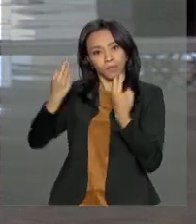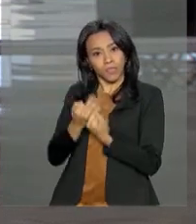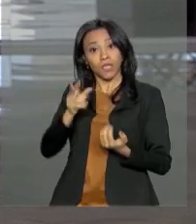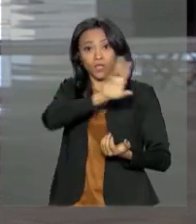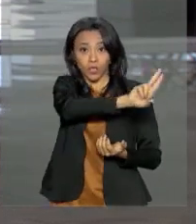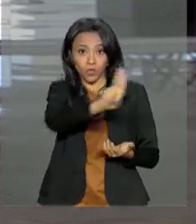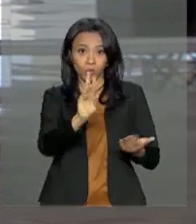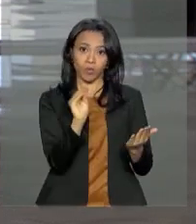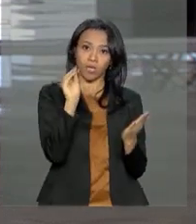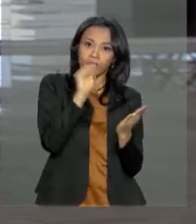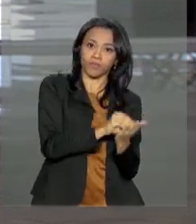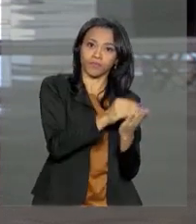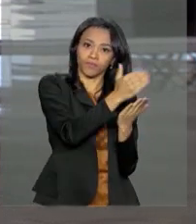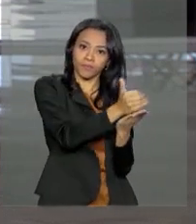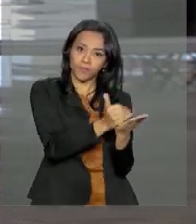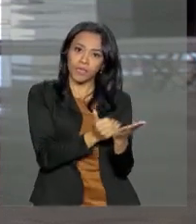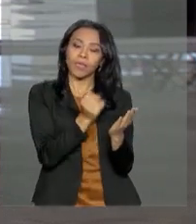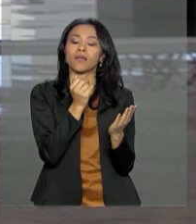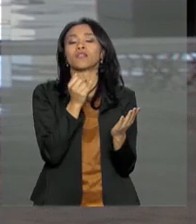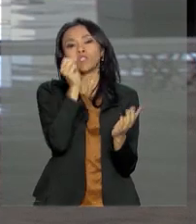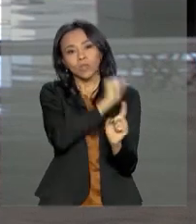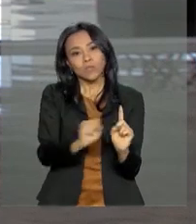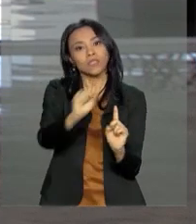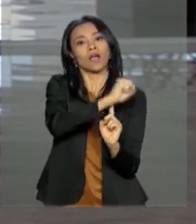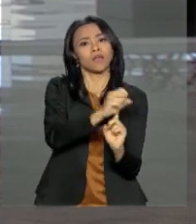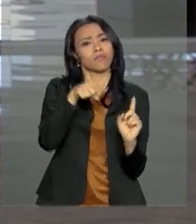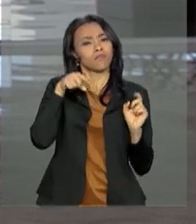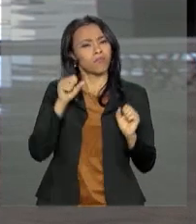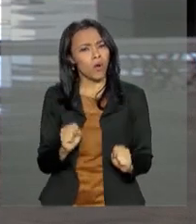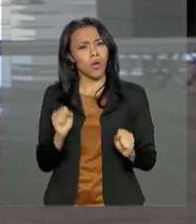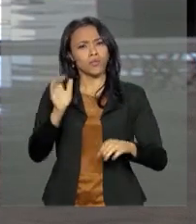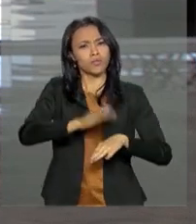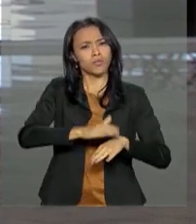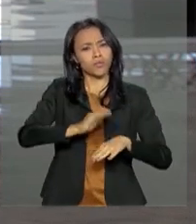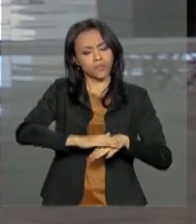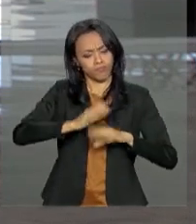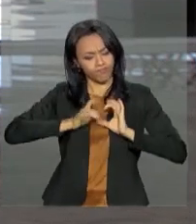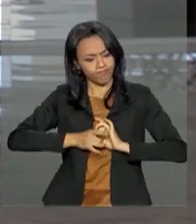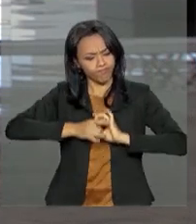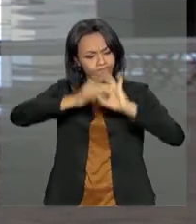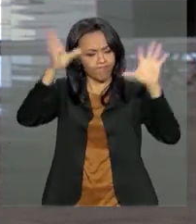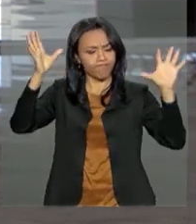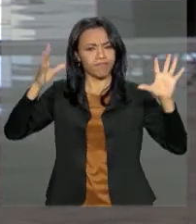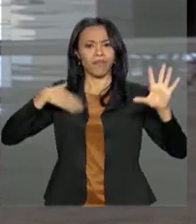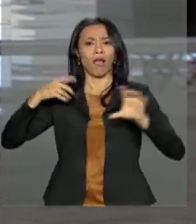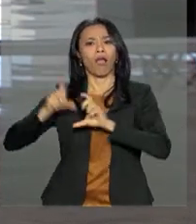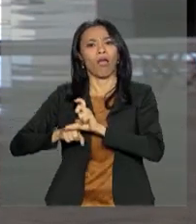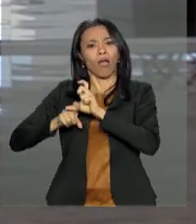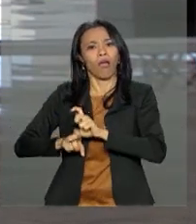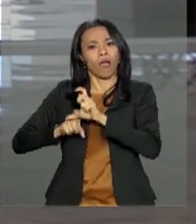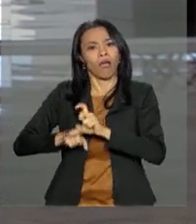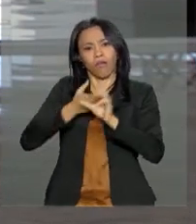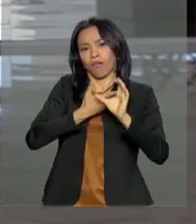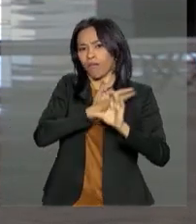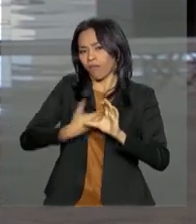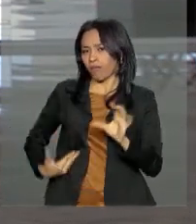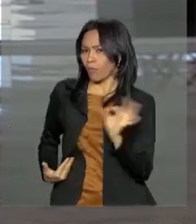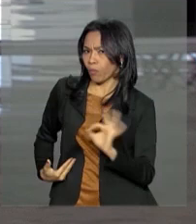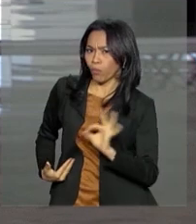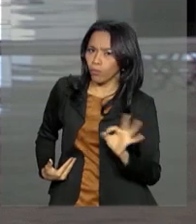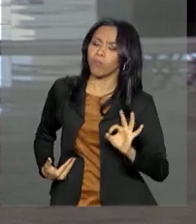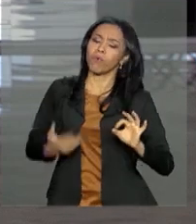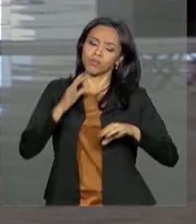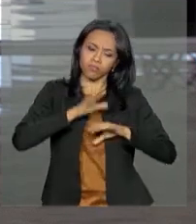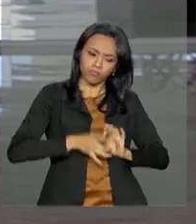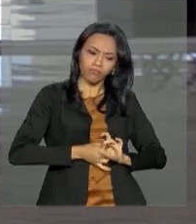de programas sociais possam se tornar independentes da ajuda financeira do governo federal entre as